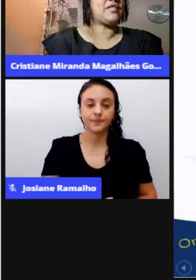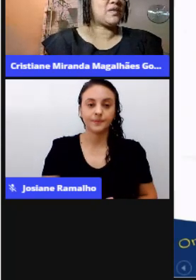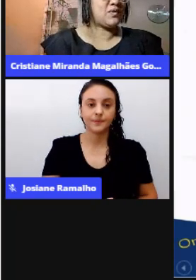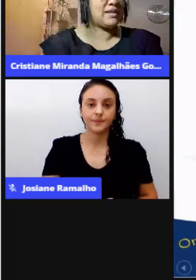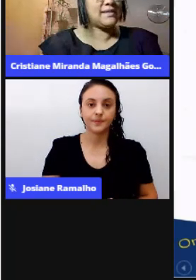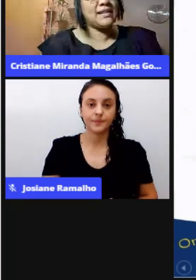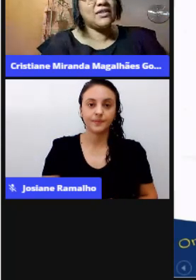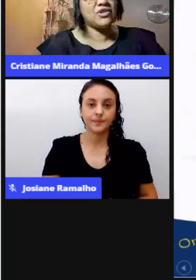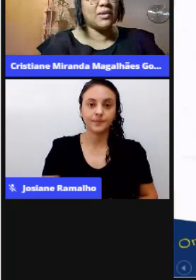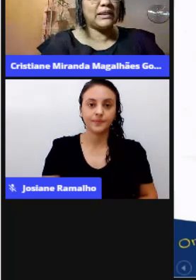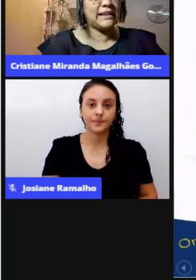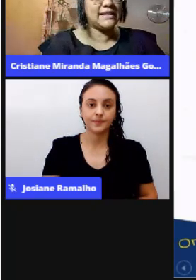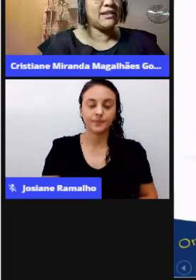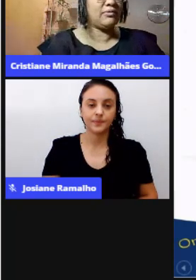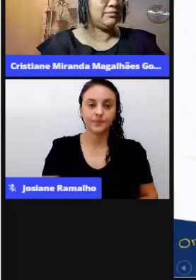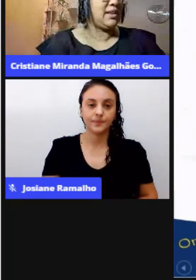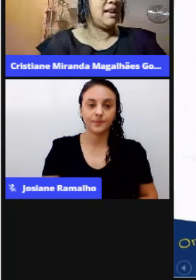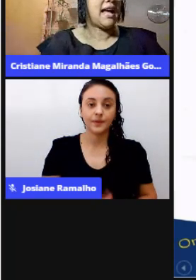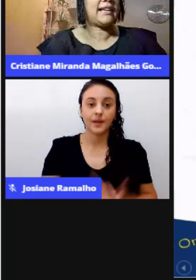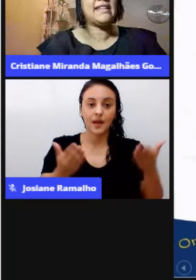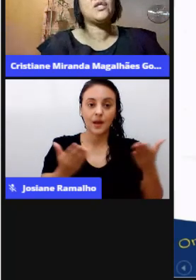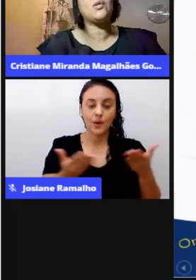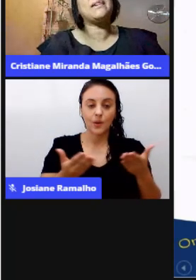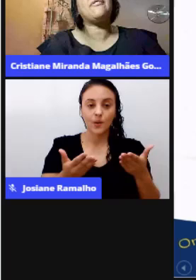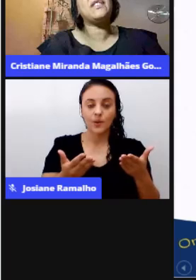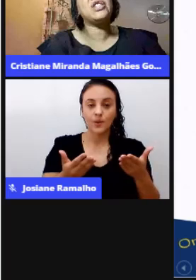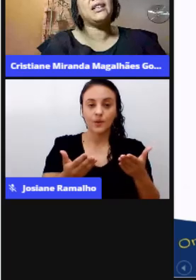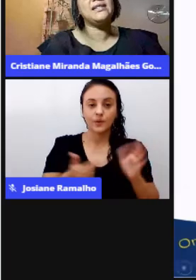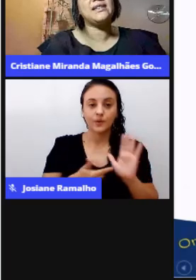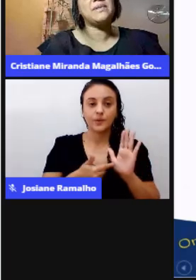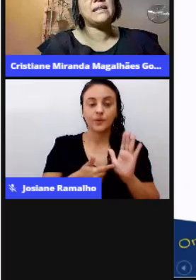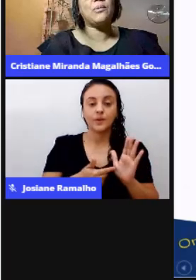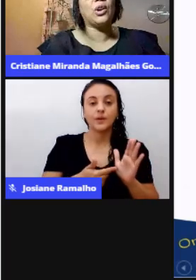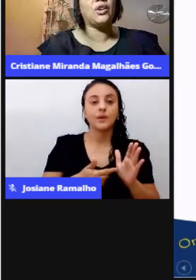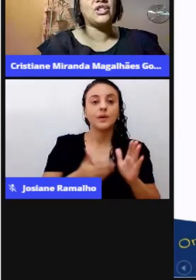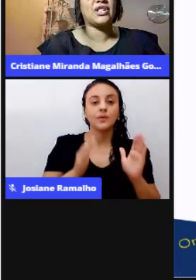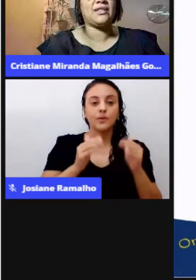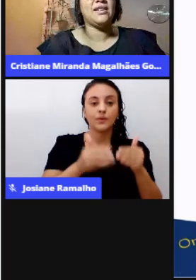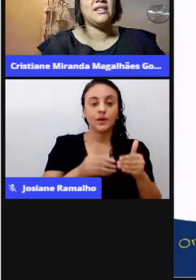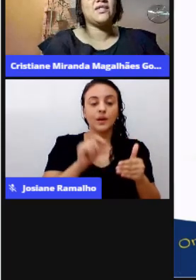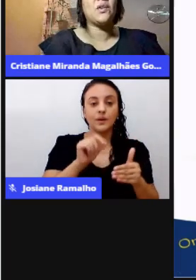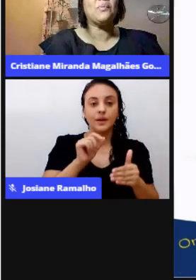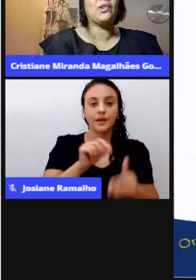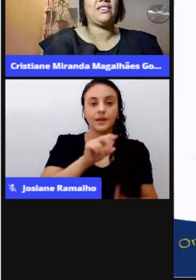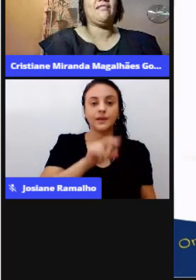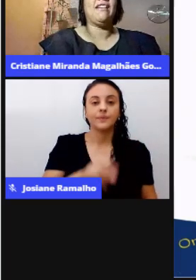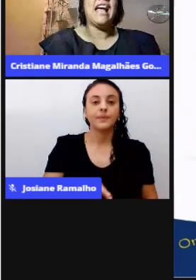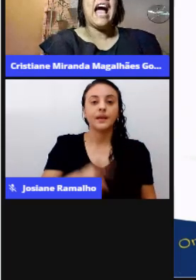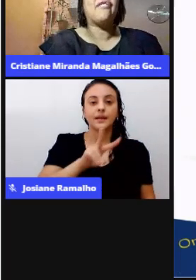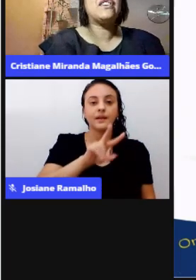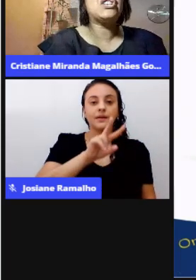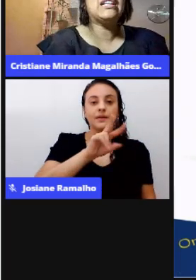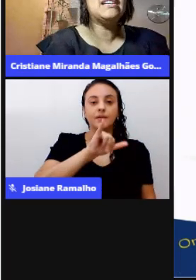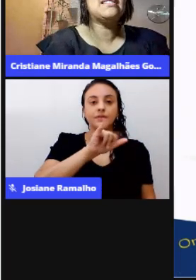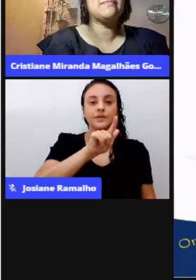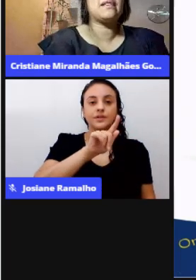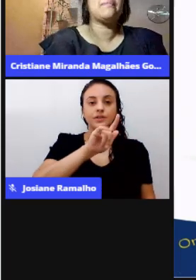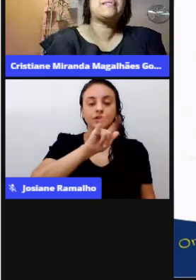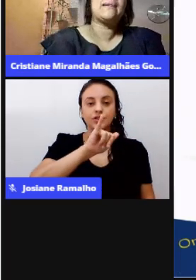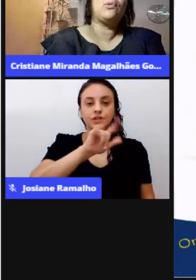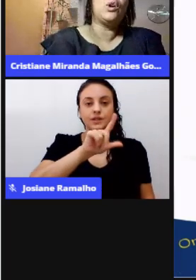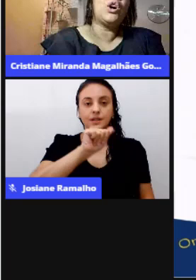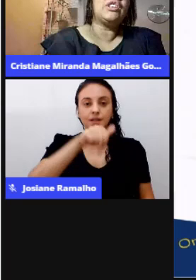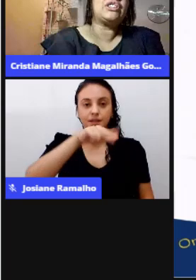Aí, professores, eu chamo a atenção aqui sobre a vigilância epistemológica. Só um pouquinho. A